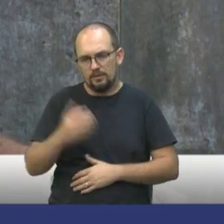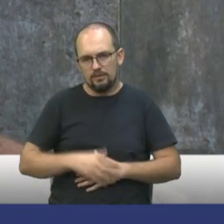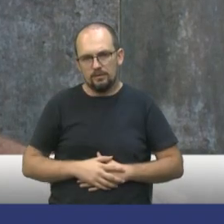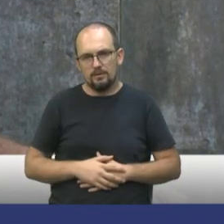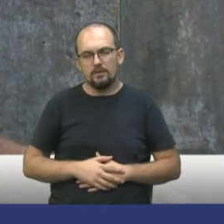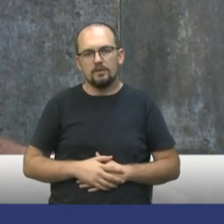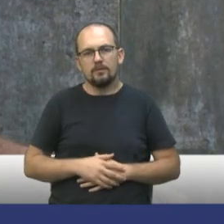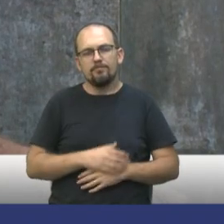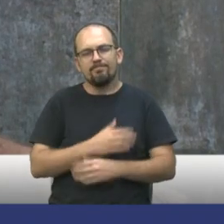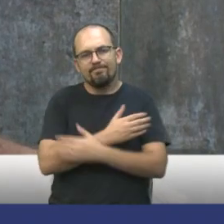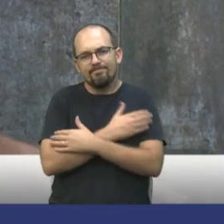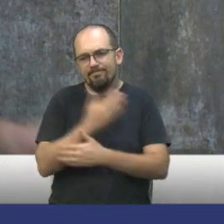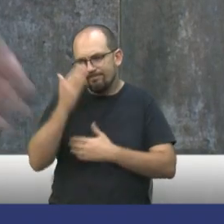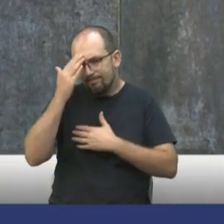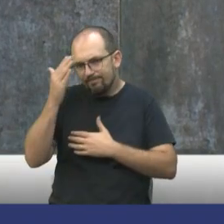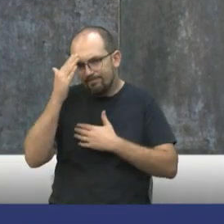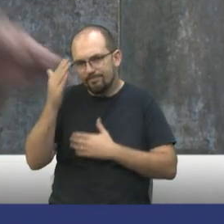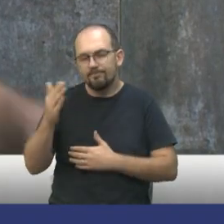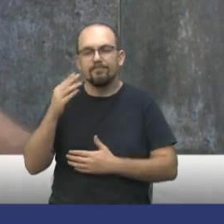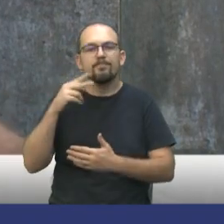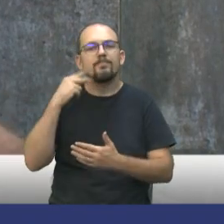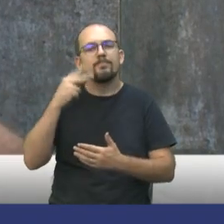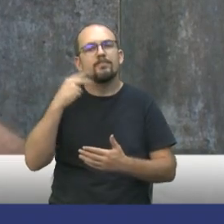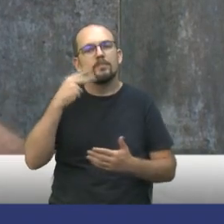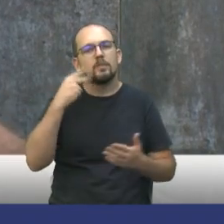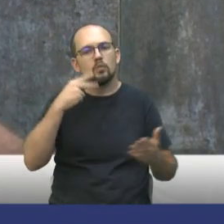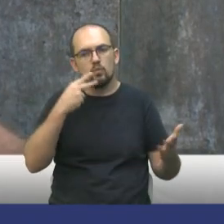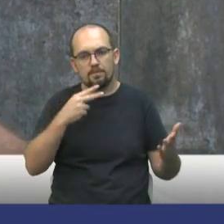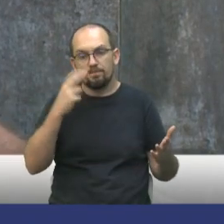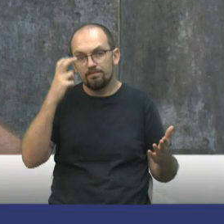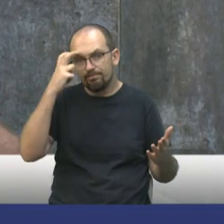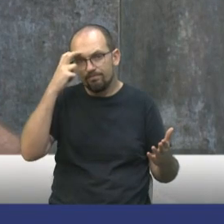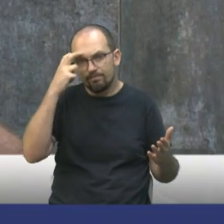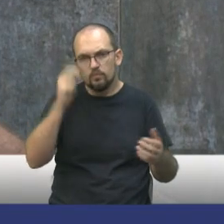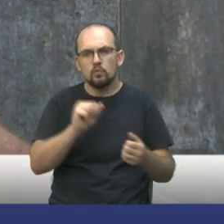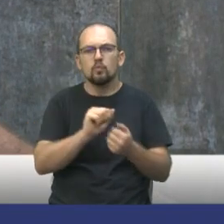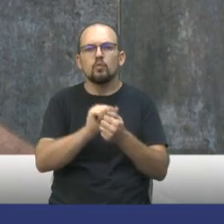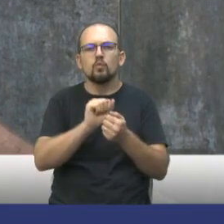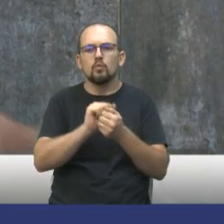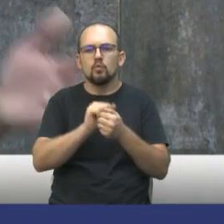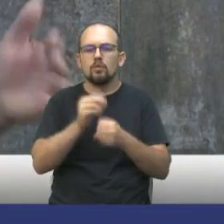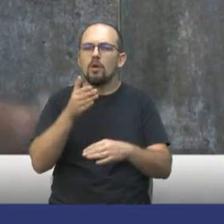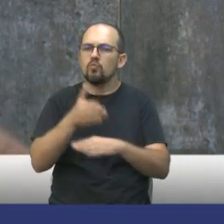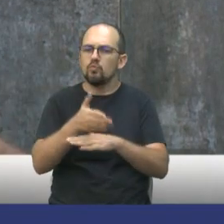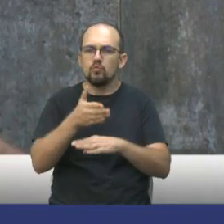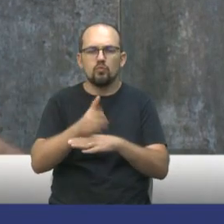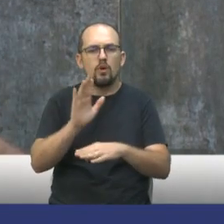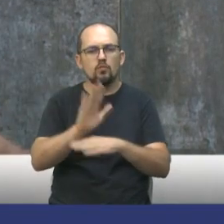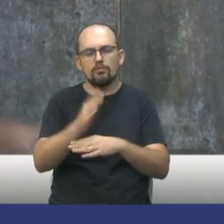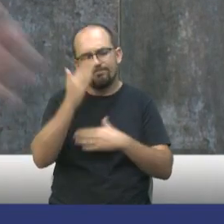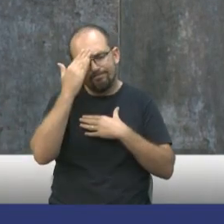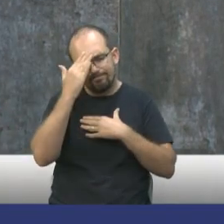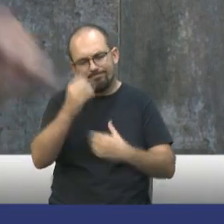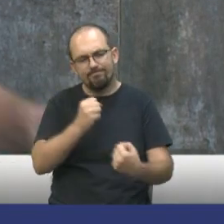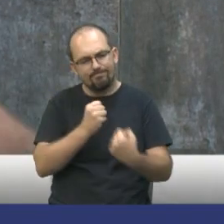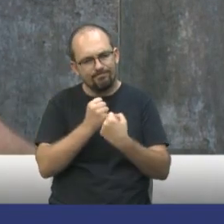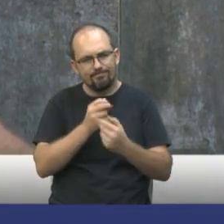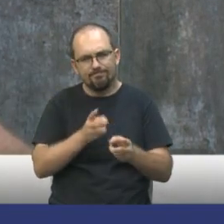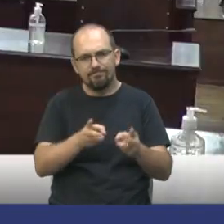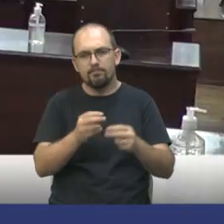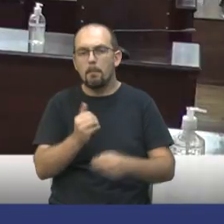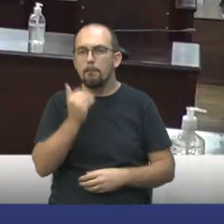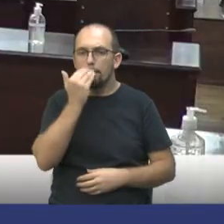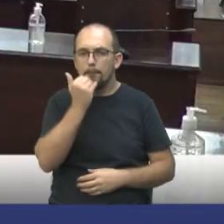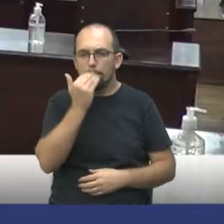também aos vereadores, o Fernando, que sempre está ajudando a gente também, obrigado, Fernando, pela força, o